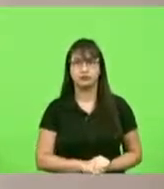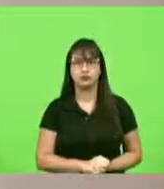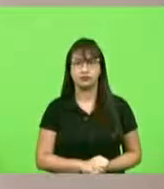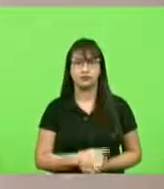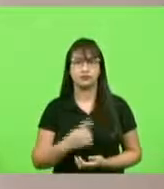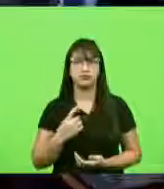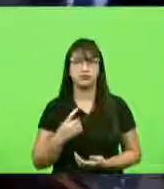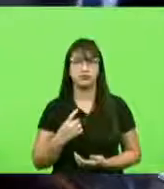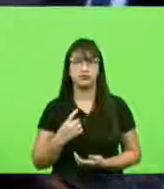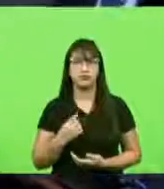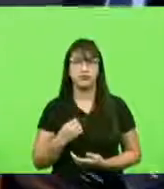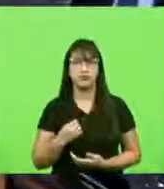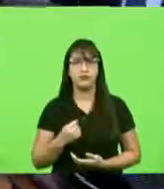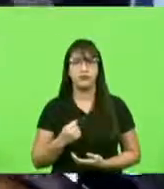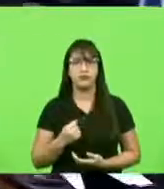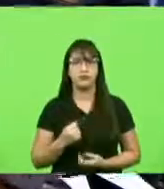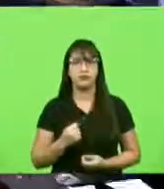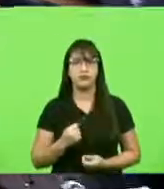Deputado.